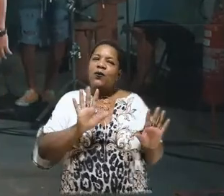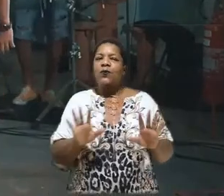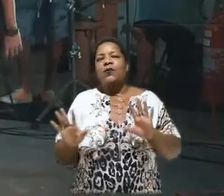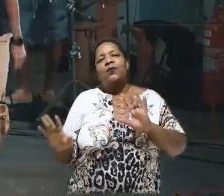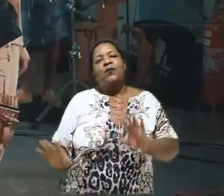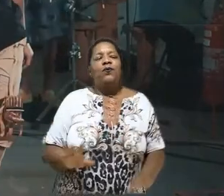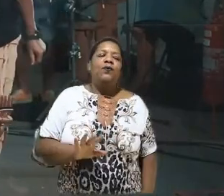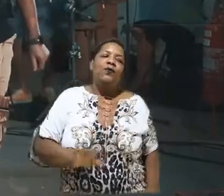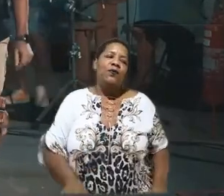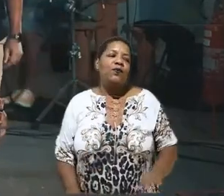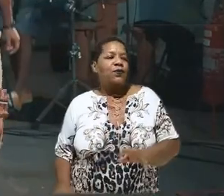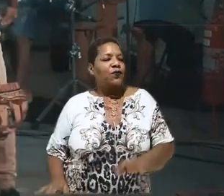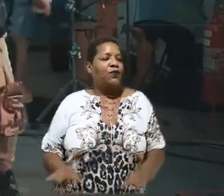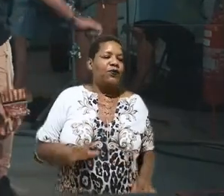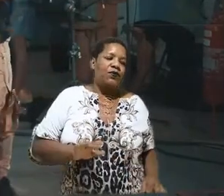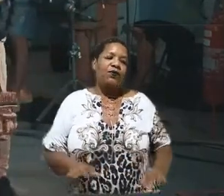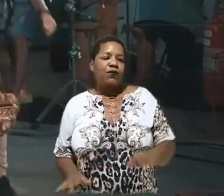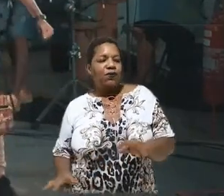distrair